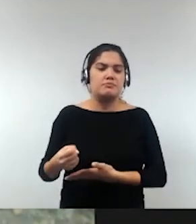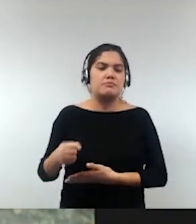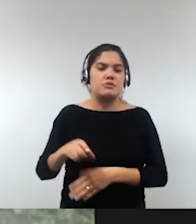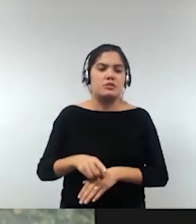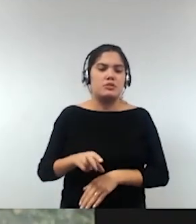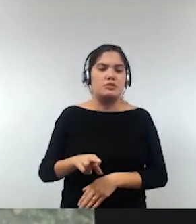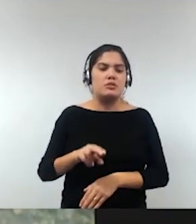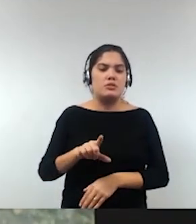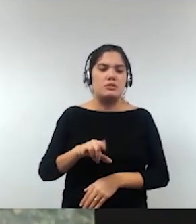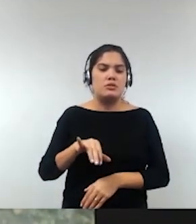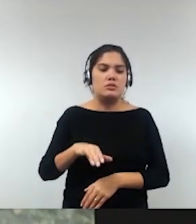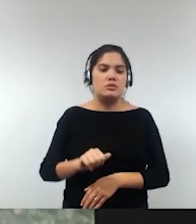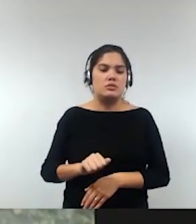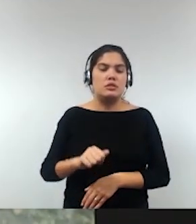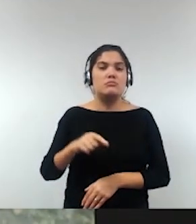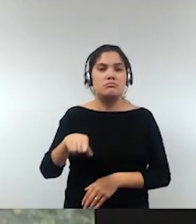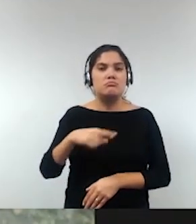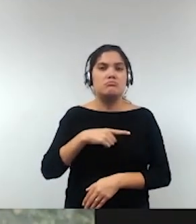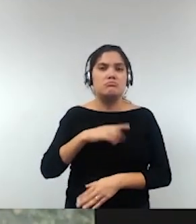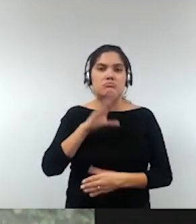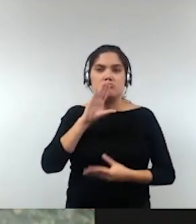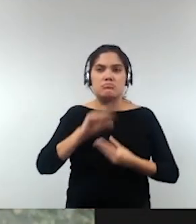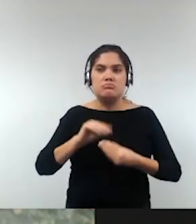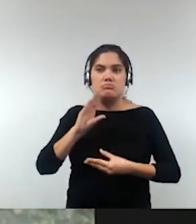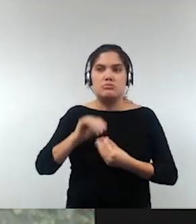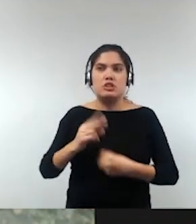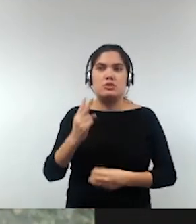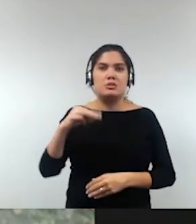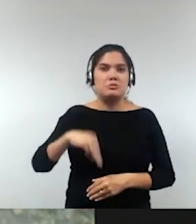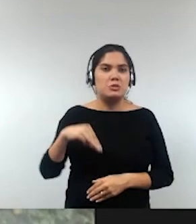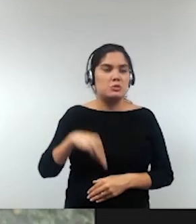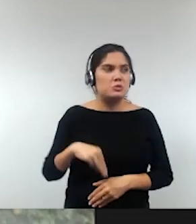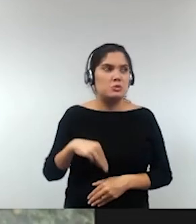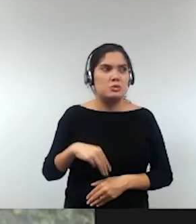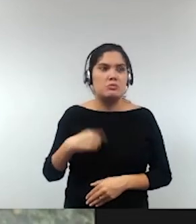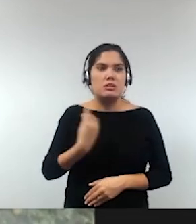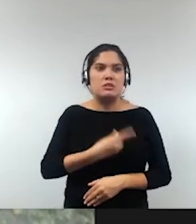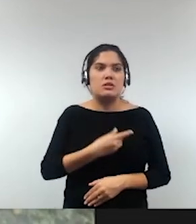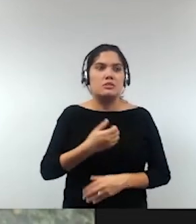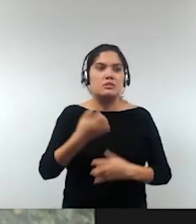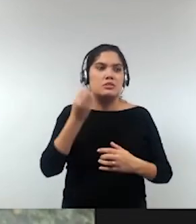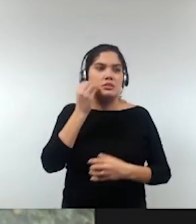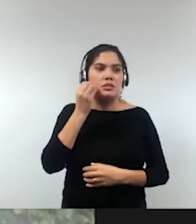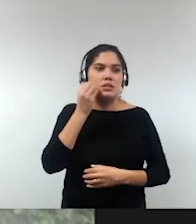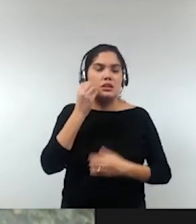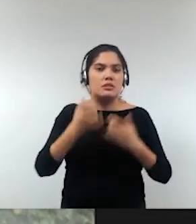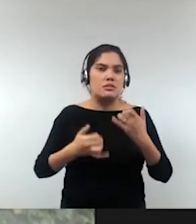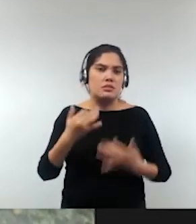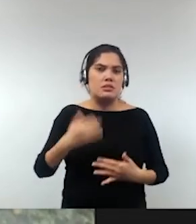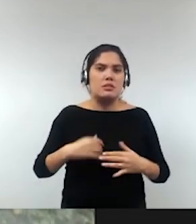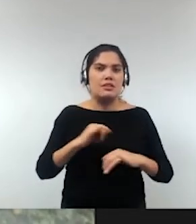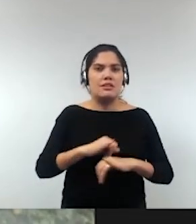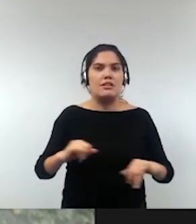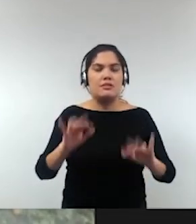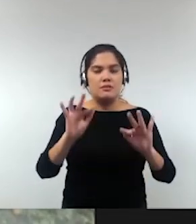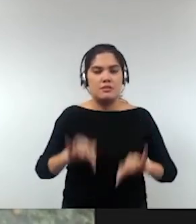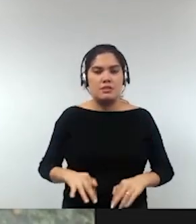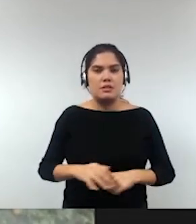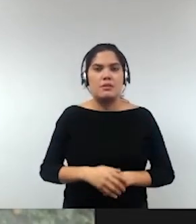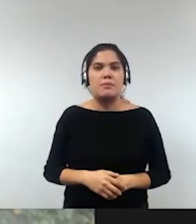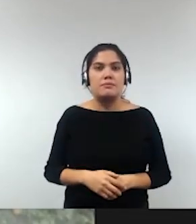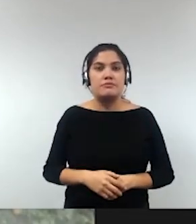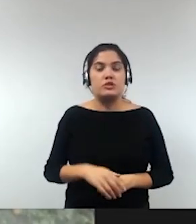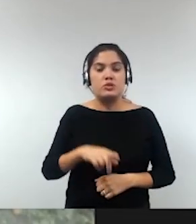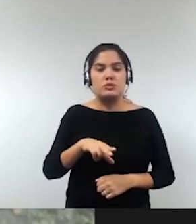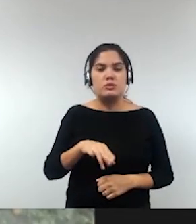doutora Lúcia para as considerações finais. Cada um vai ter aí uns 2 minutinhos para a gente falar um pouquinho, dar o seu recado final. Então,